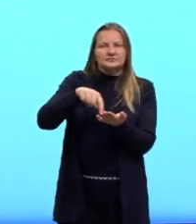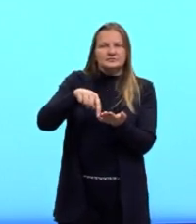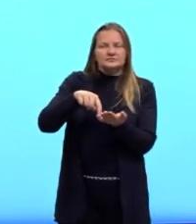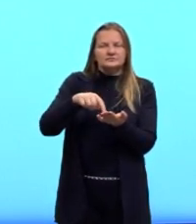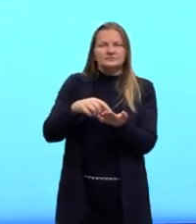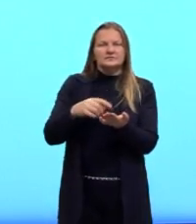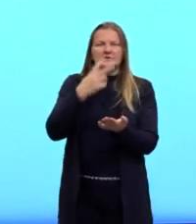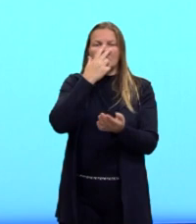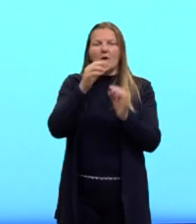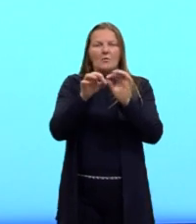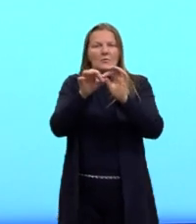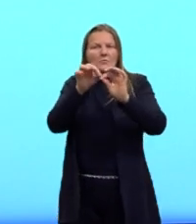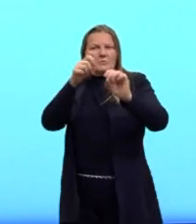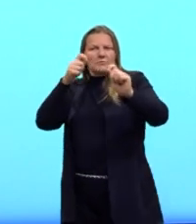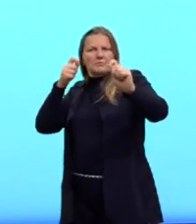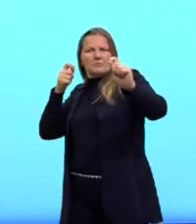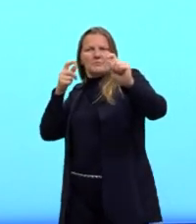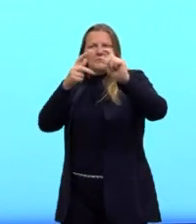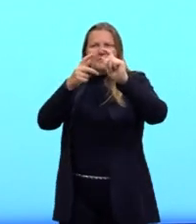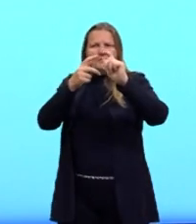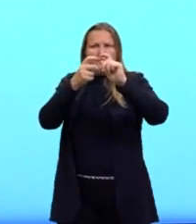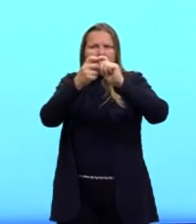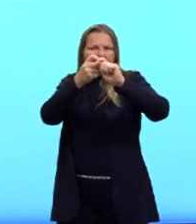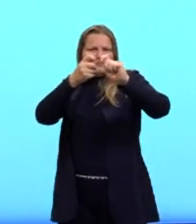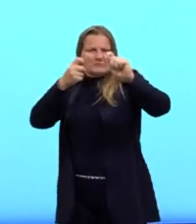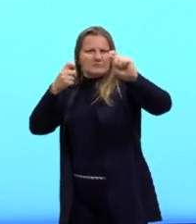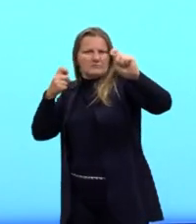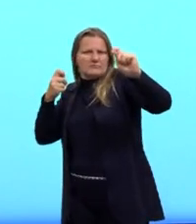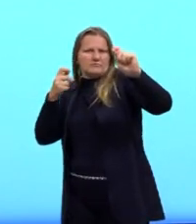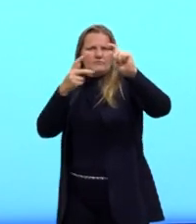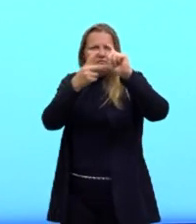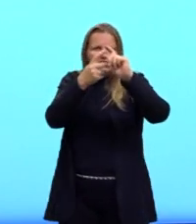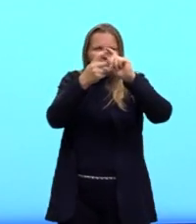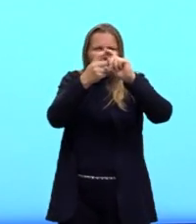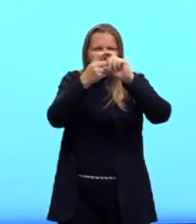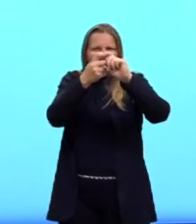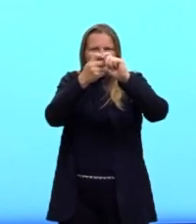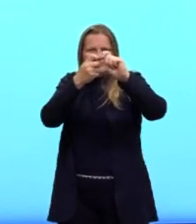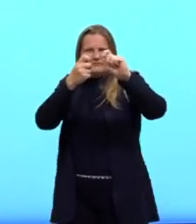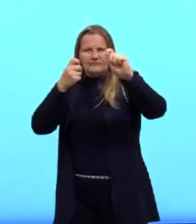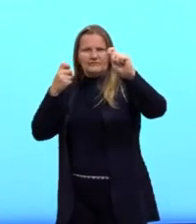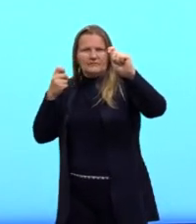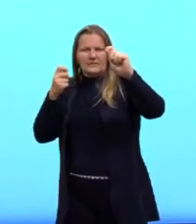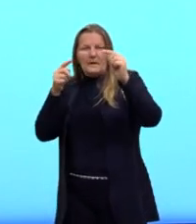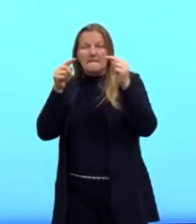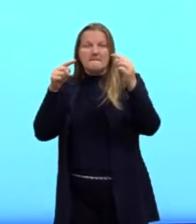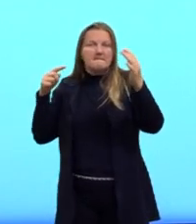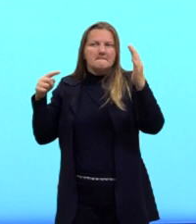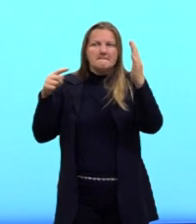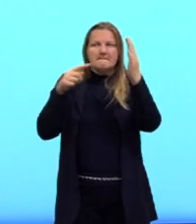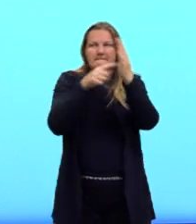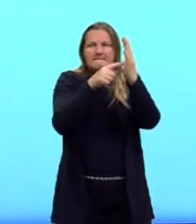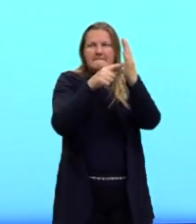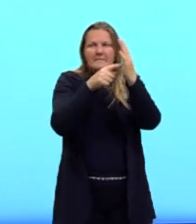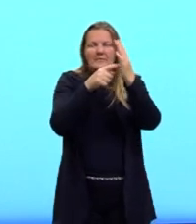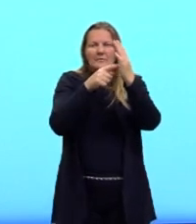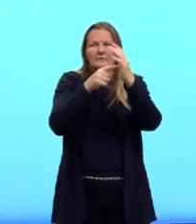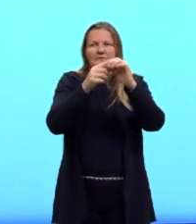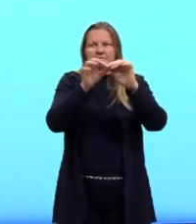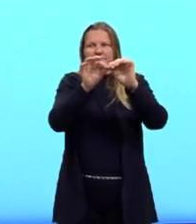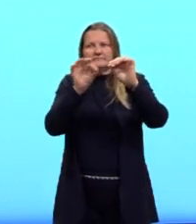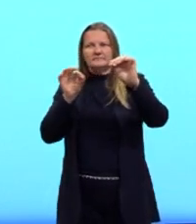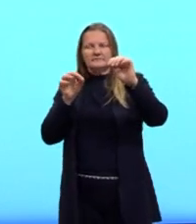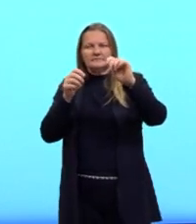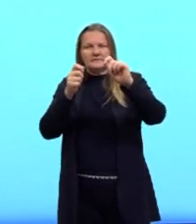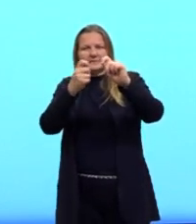fosse uma flecha, né? Uma flecha real. A gente tem a ponta da flecha e a gente tem a parte traseira,